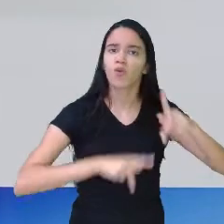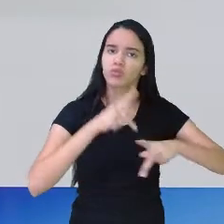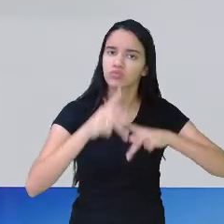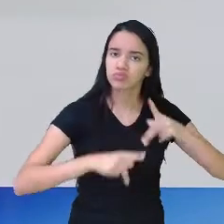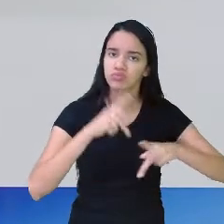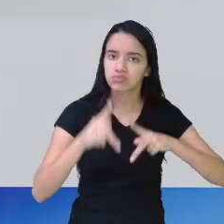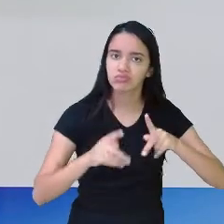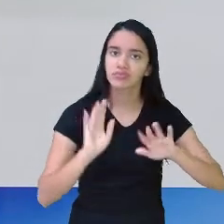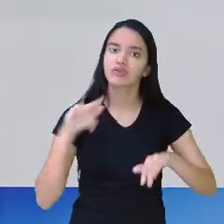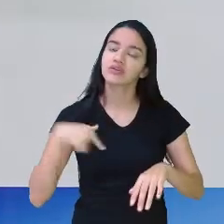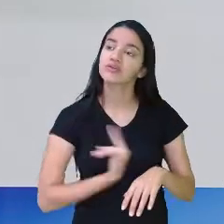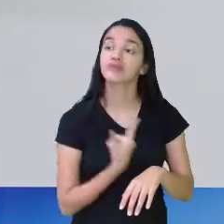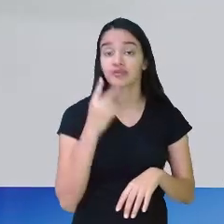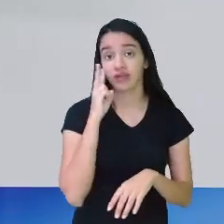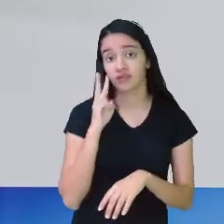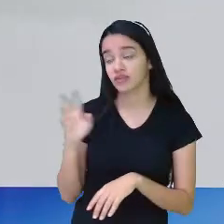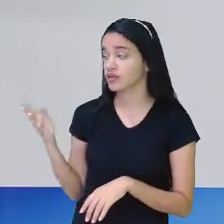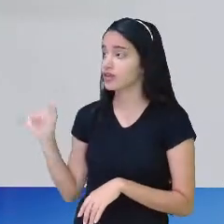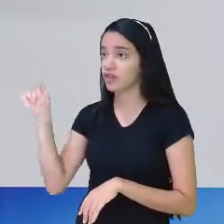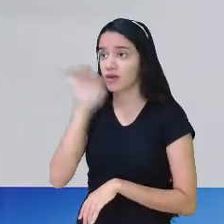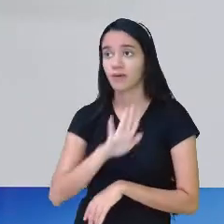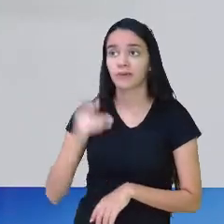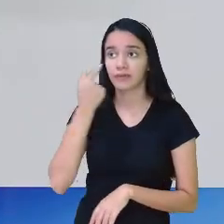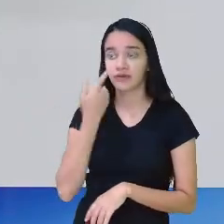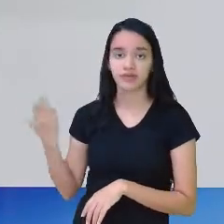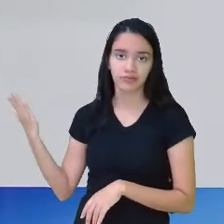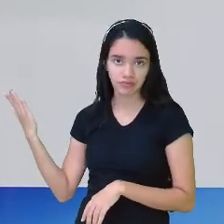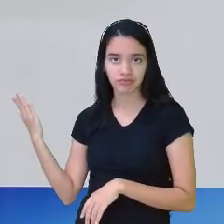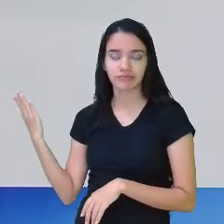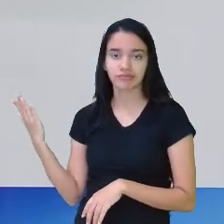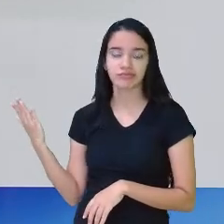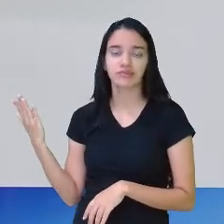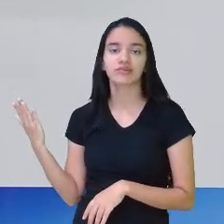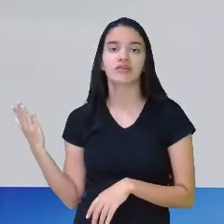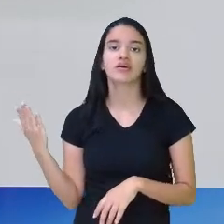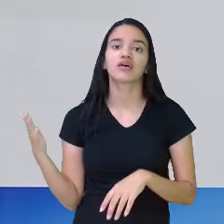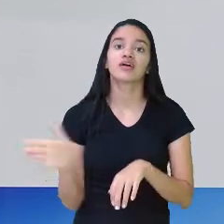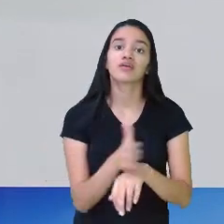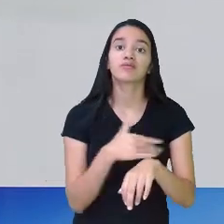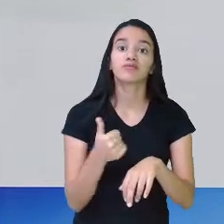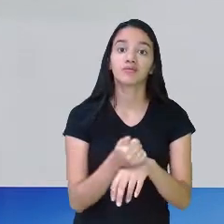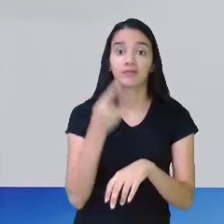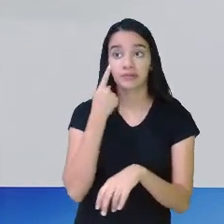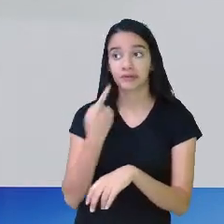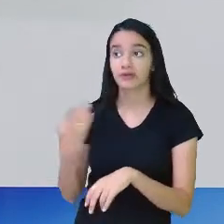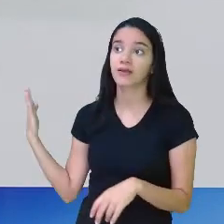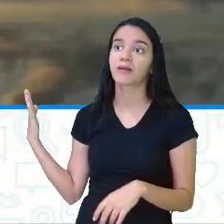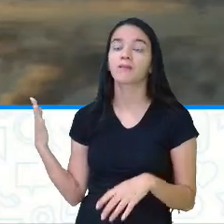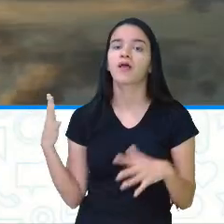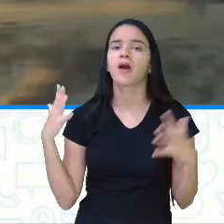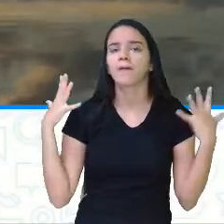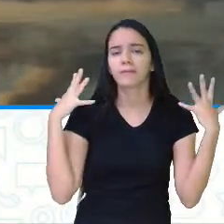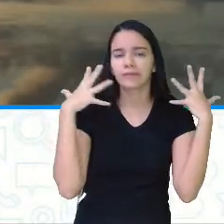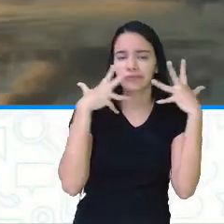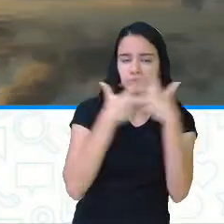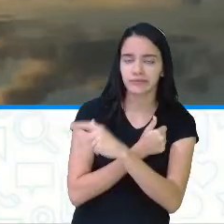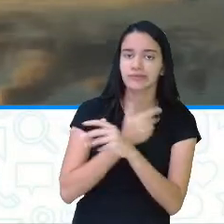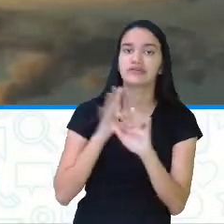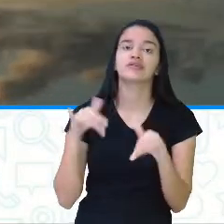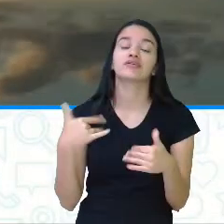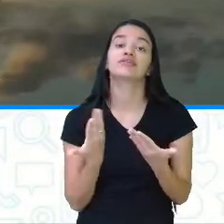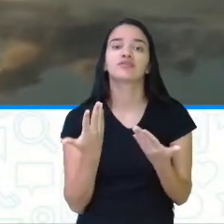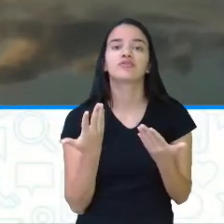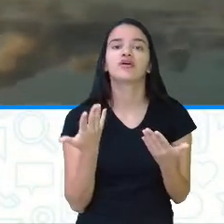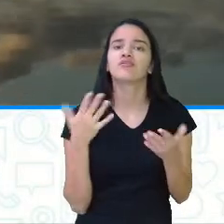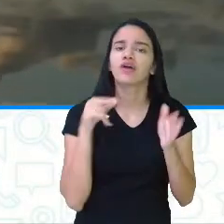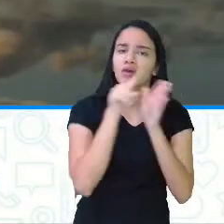passou? A gente está vendo aqui uma imagem que é o Parque Nacional Indígena do Xingu, que é um parque muito bonito. Quem puder aí, ó,